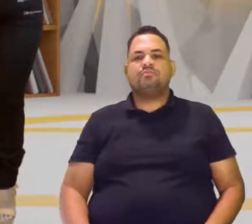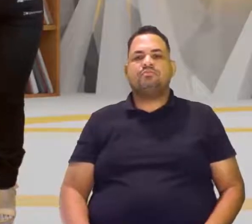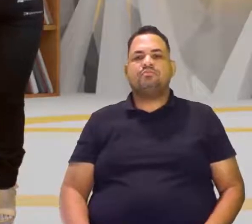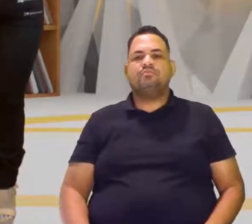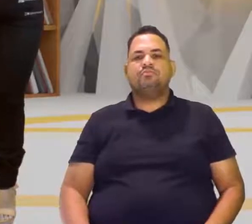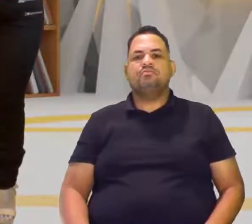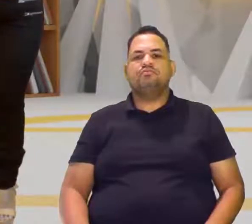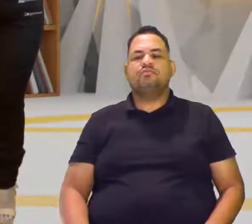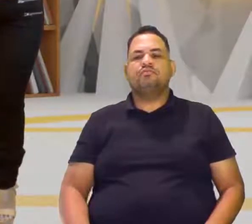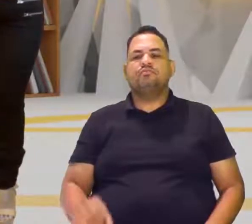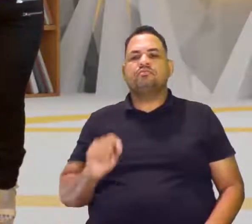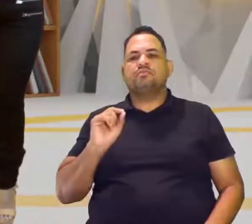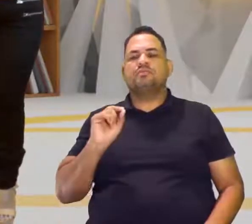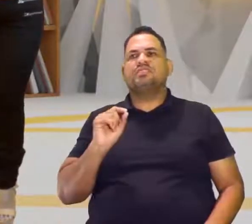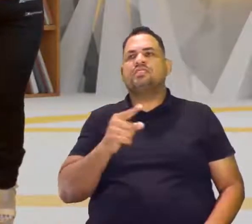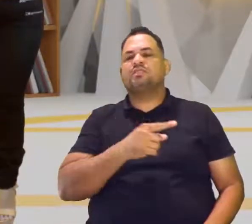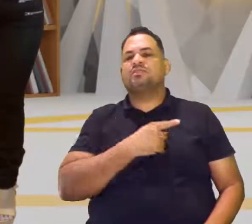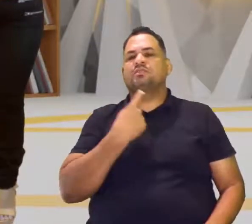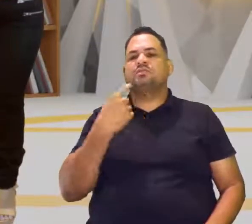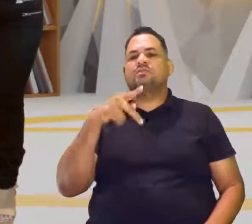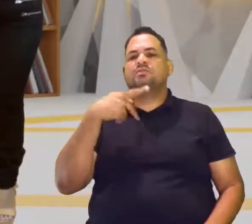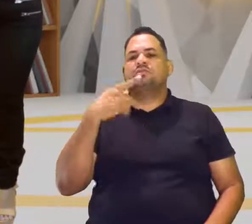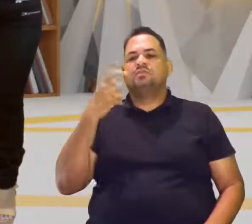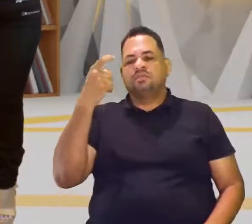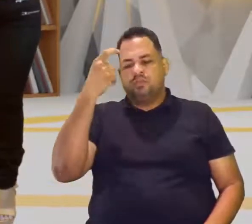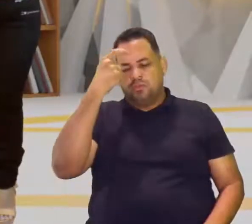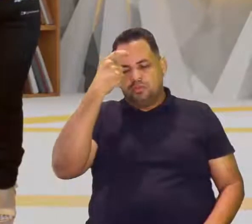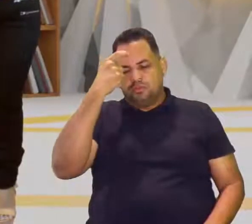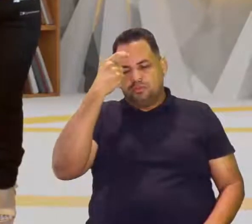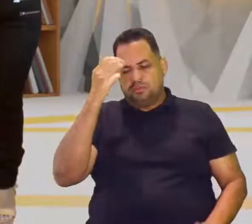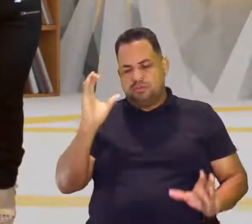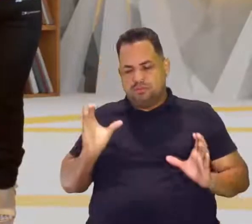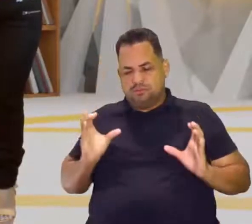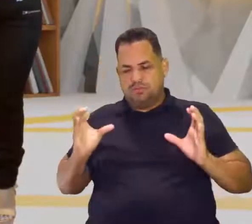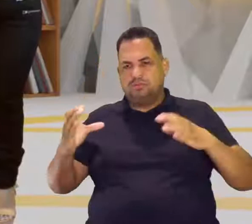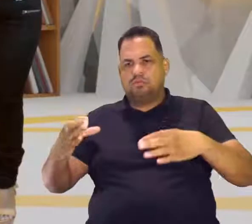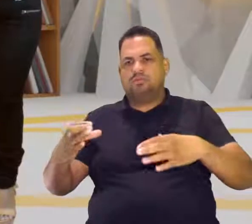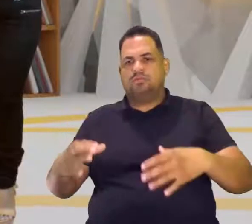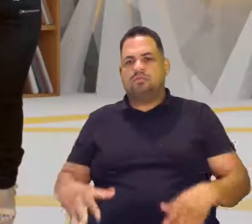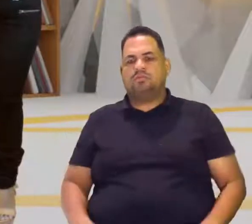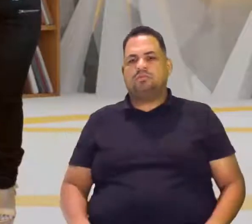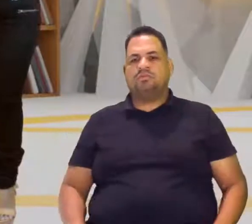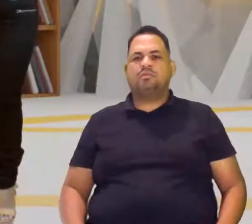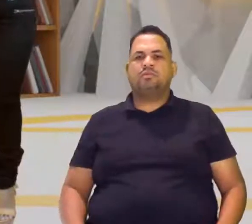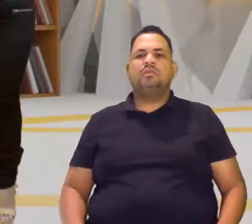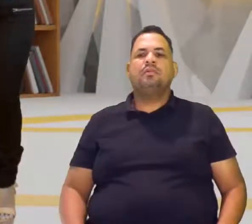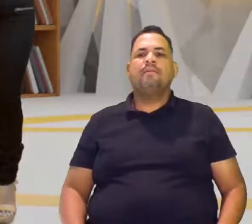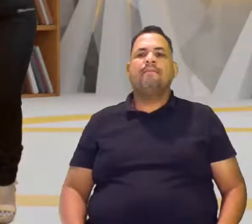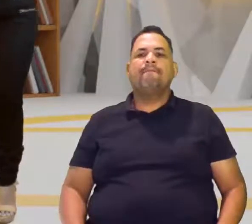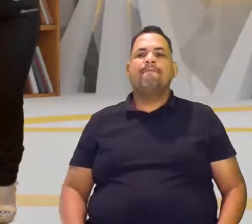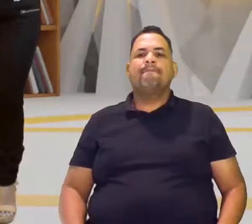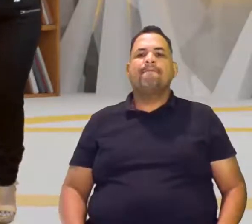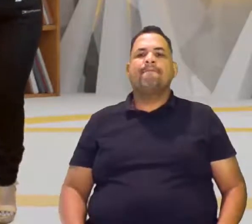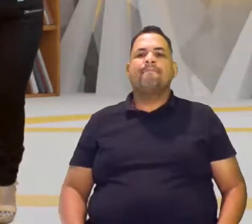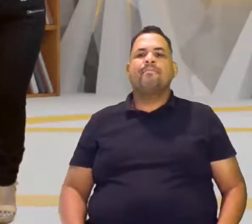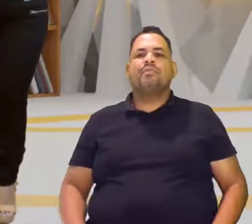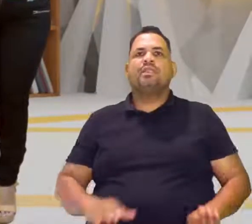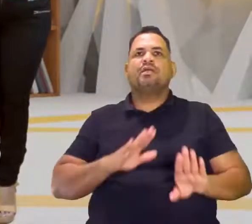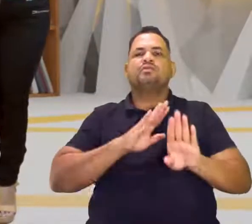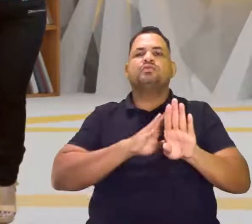e o que que a gente fala quando a gente trabalha sobre consciência coletiva vocês lembram e a